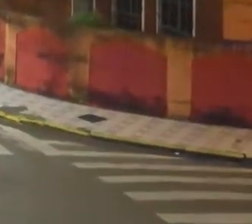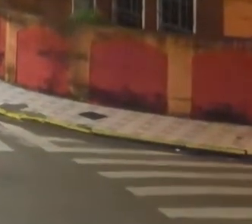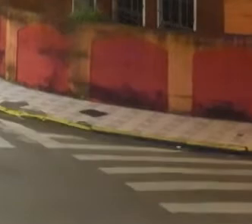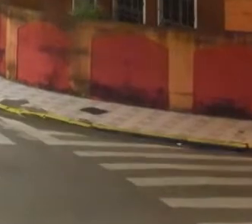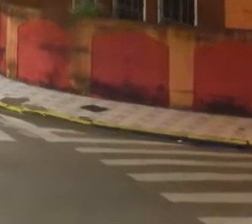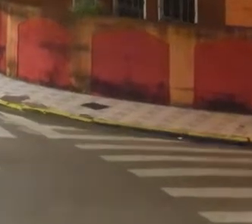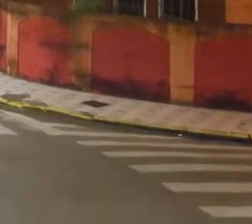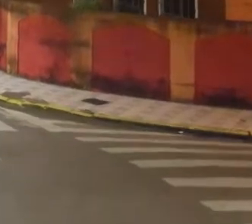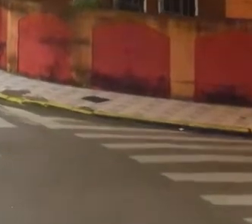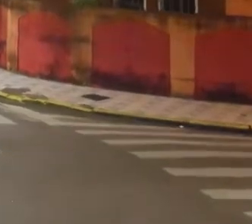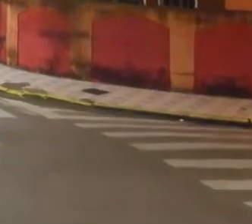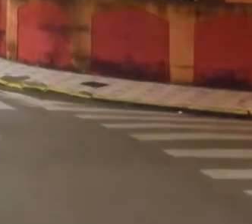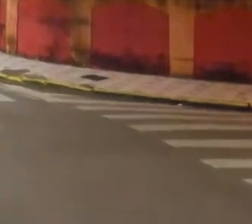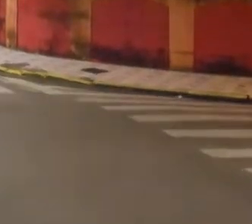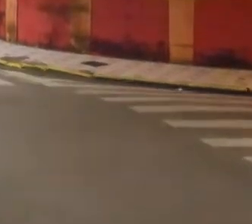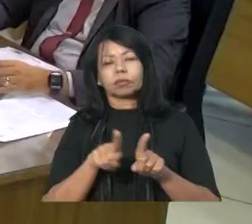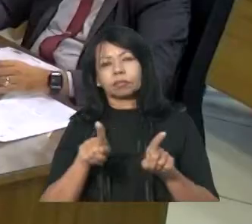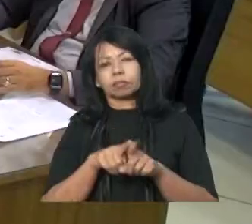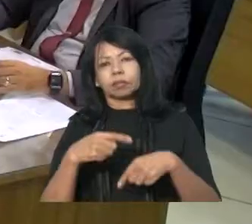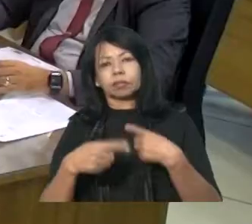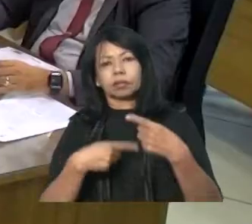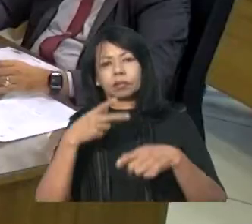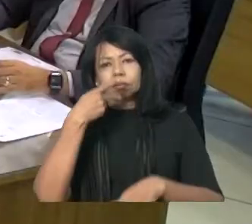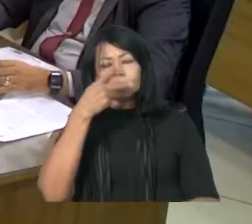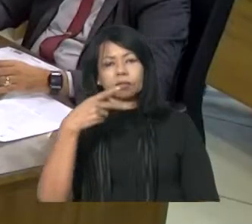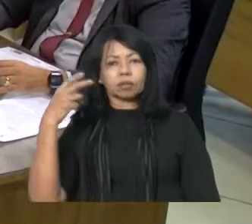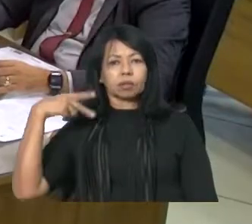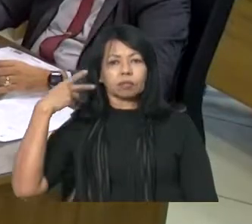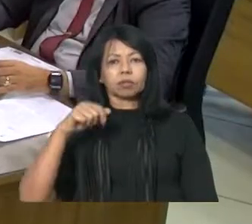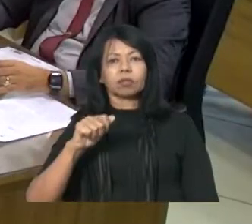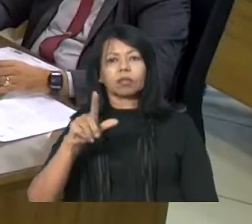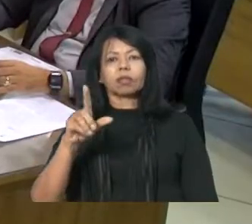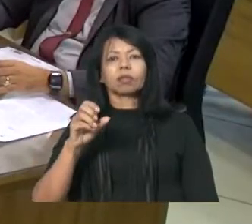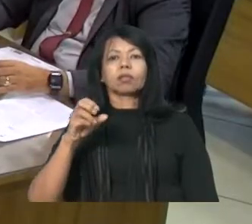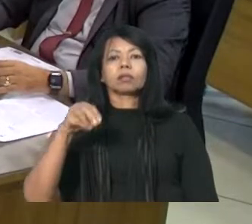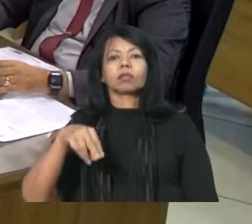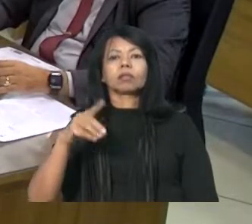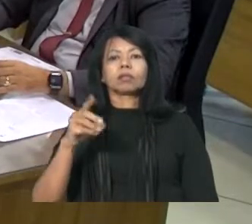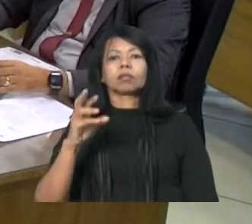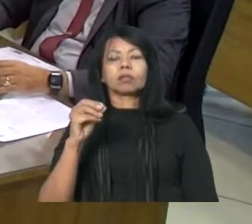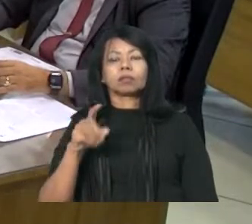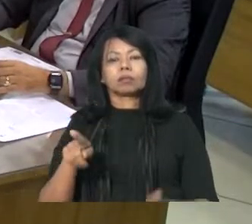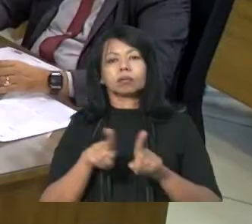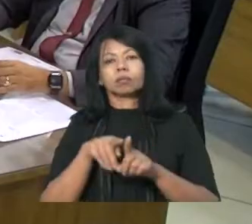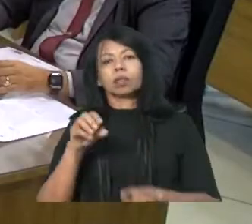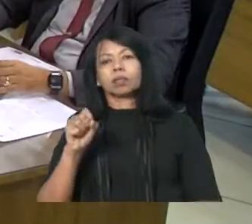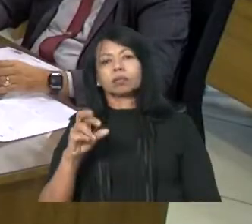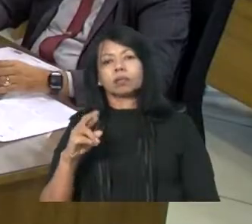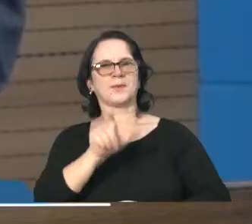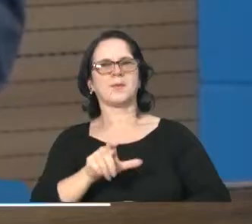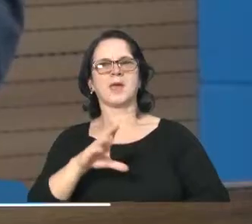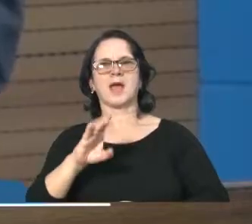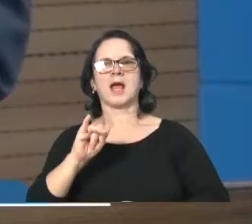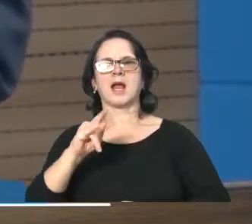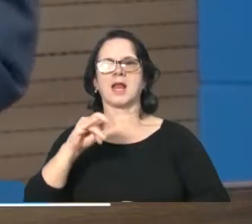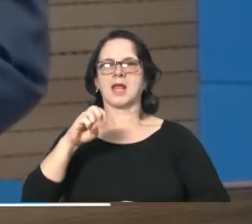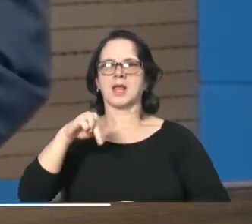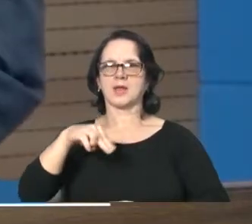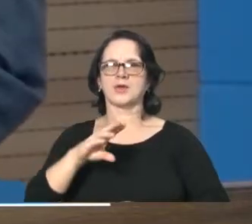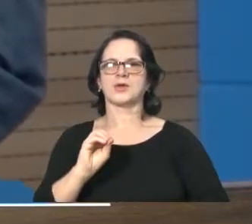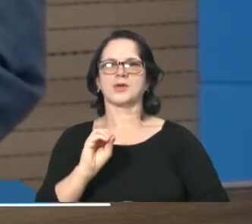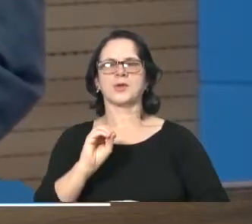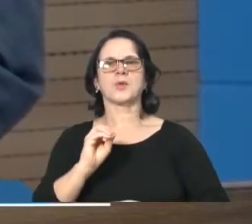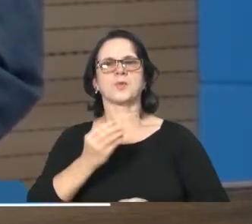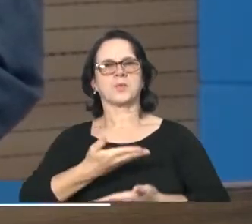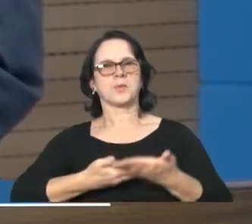luminárias fiscalização do contrato processos de pagamentos e contas de energia já do